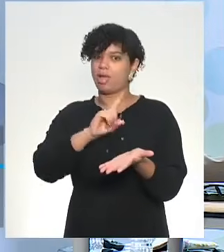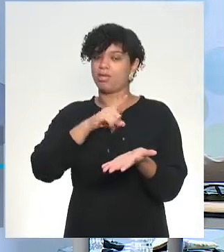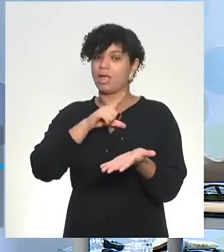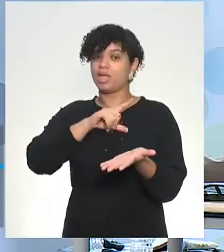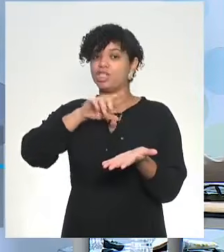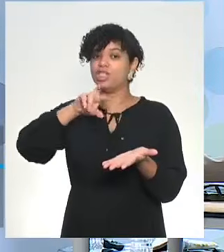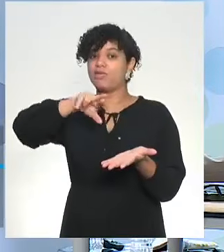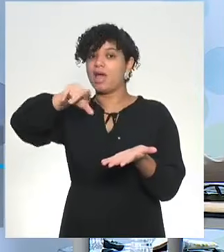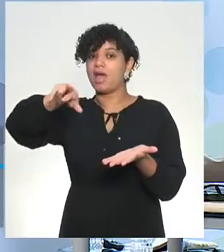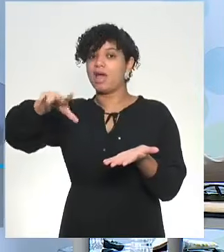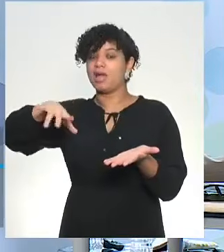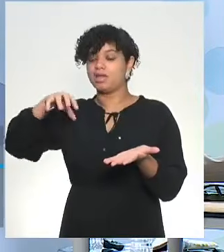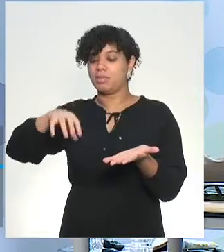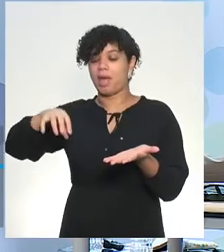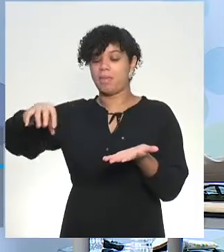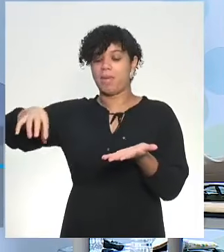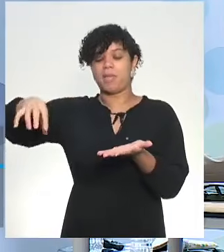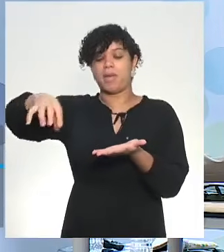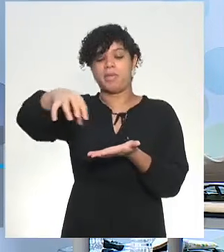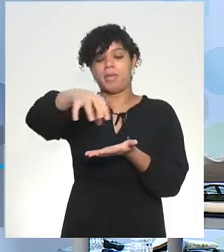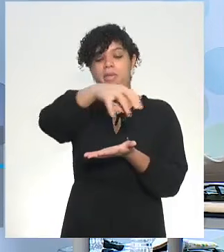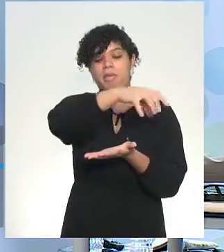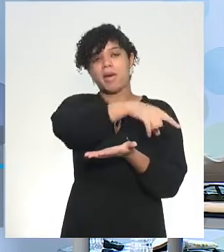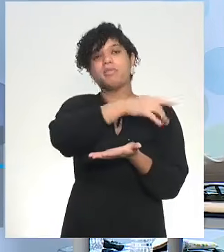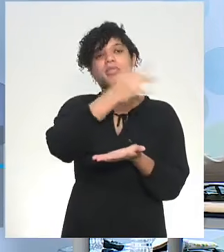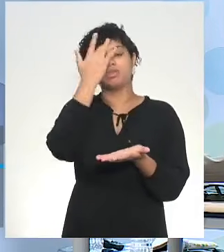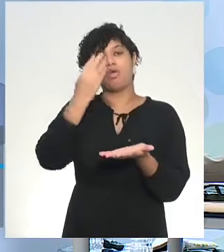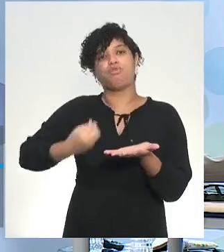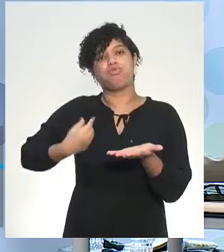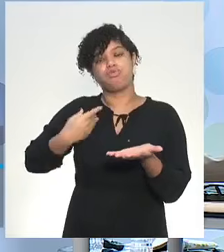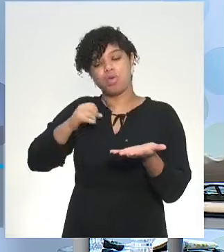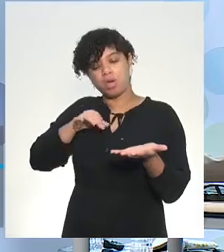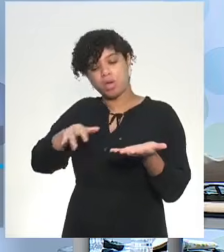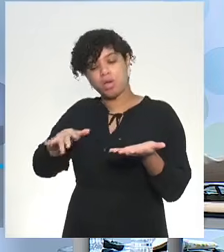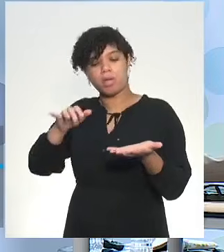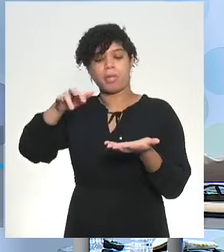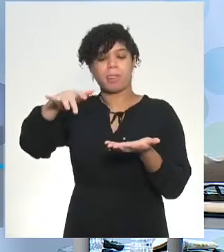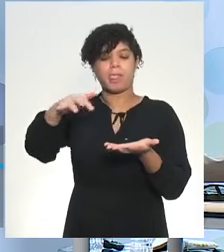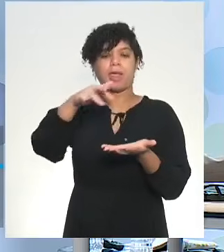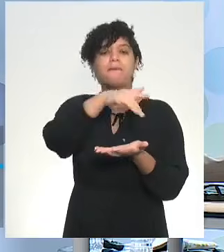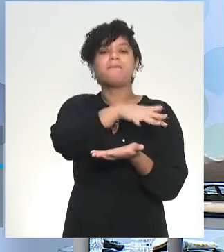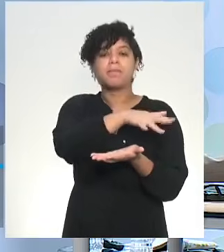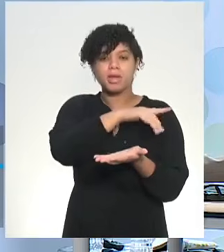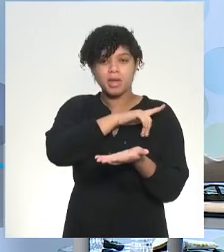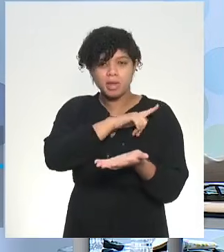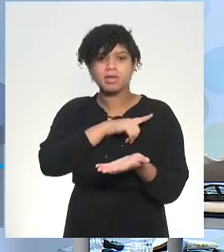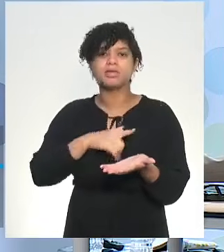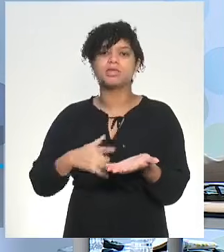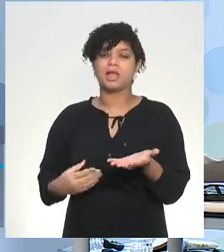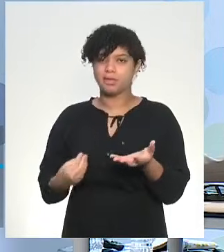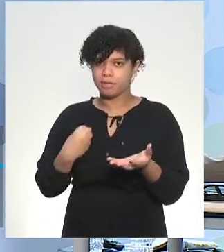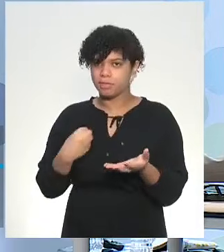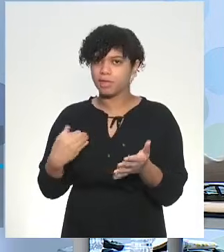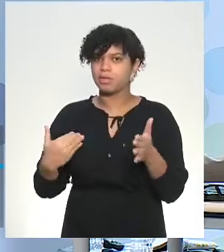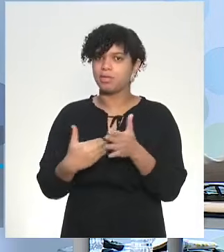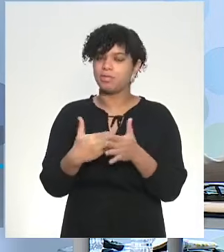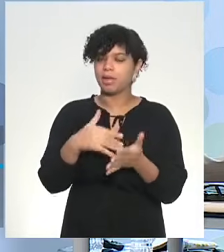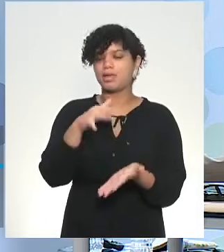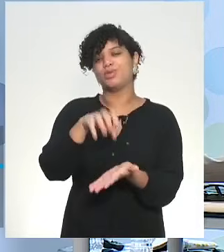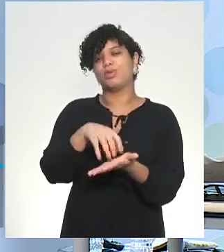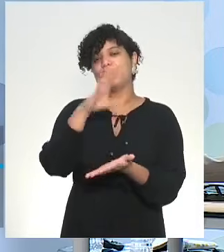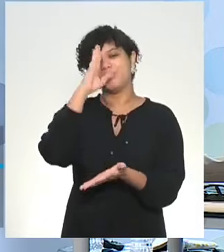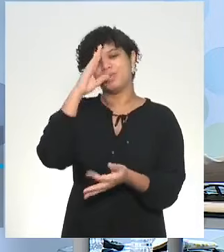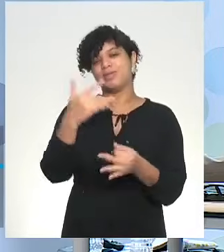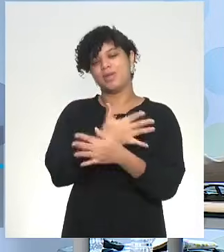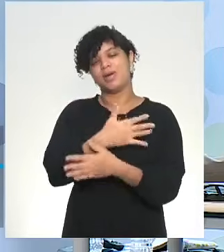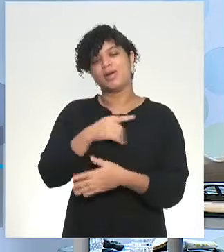metropolitano com várias regiões, tanto metropolitanas, como é o caso de Jundiaí de São Paulo, como de outras regiões administrativas